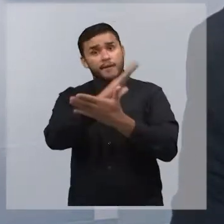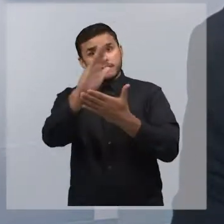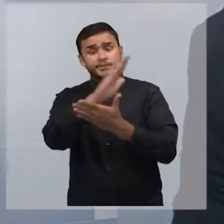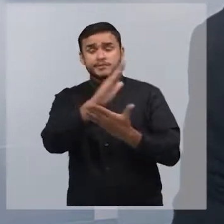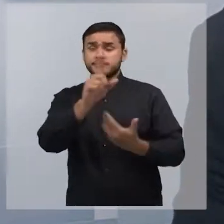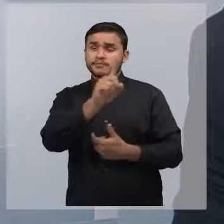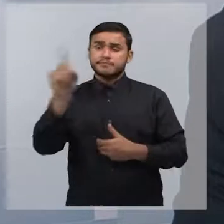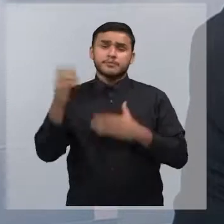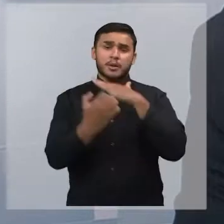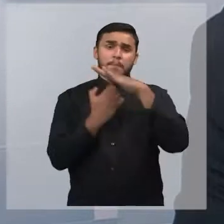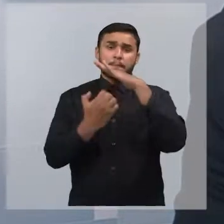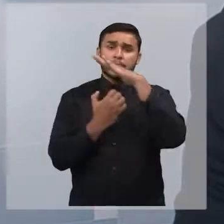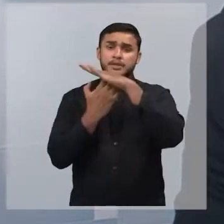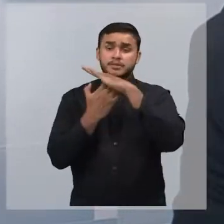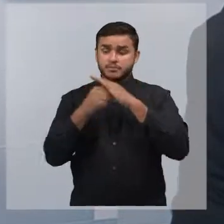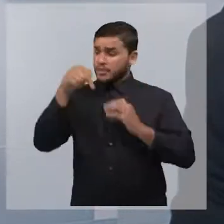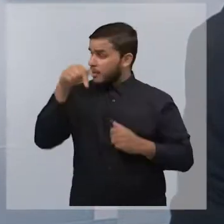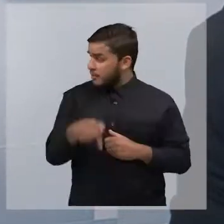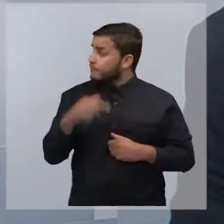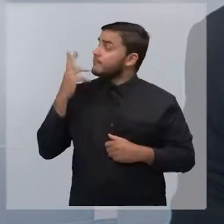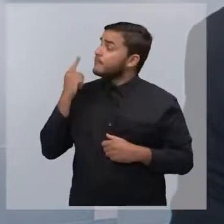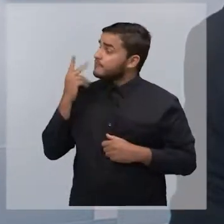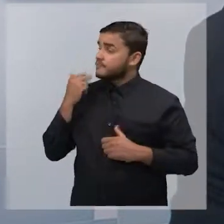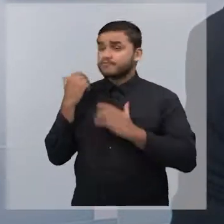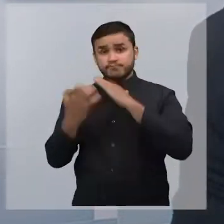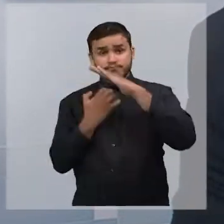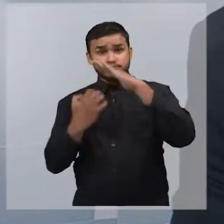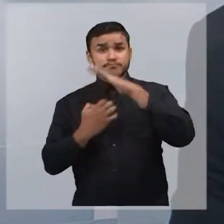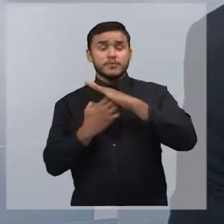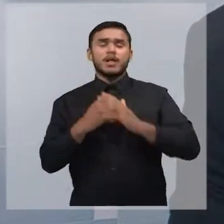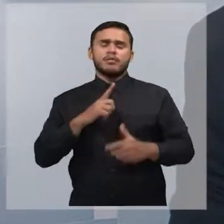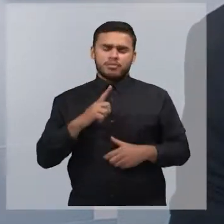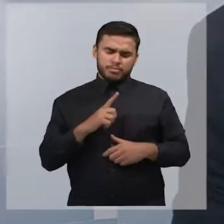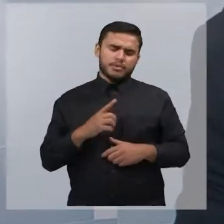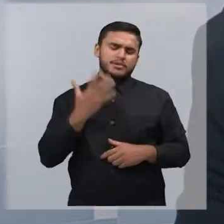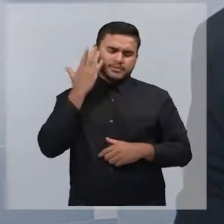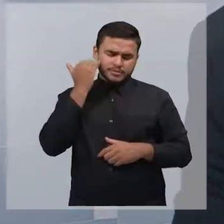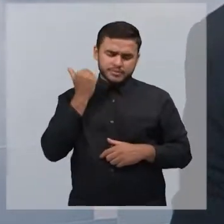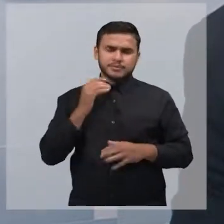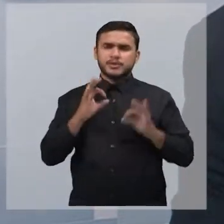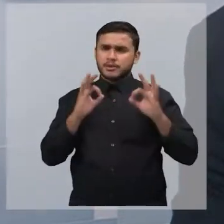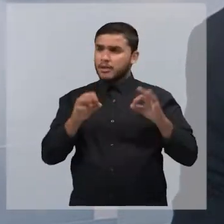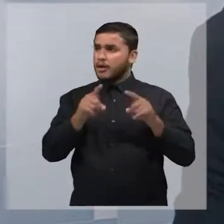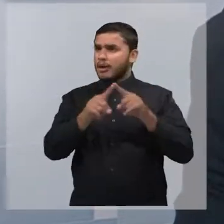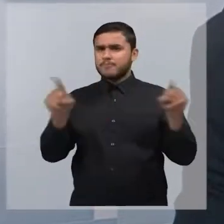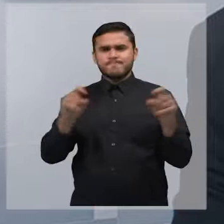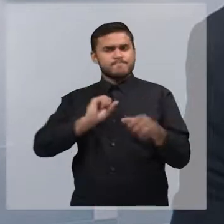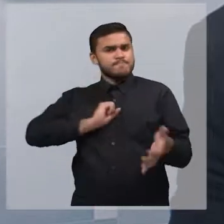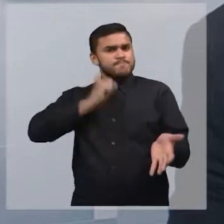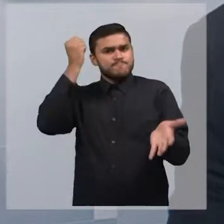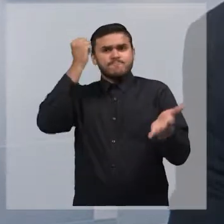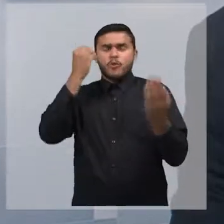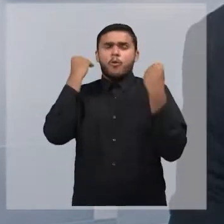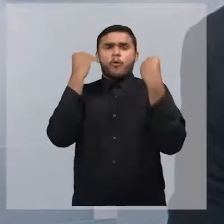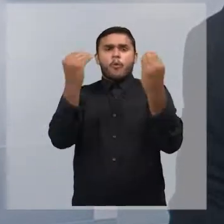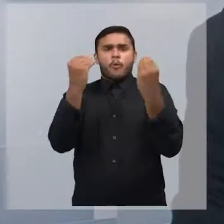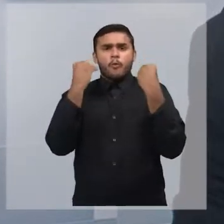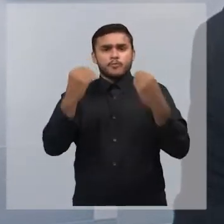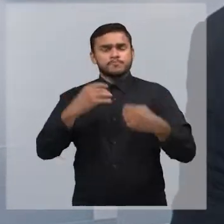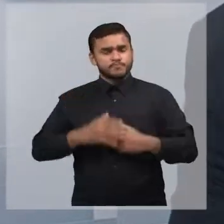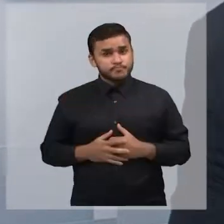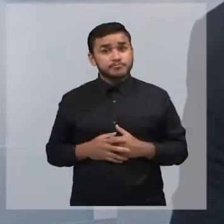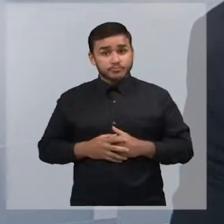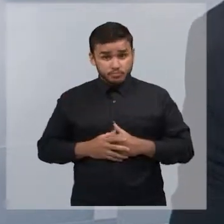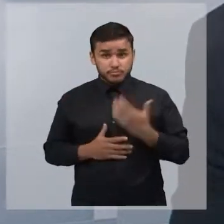Há empreendimentos, há empreendedores nessa cidade que estão, com toda razão,